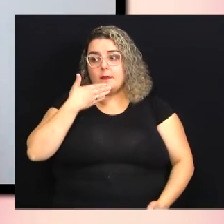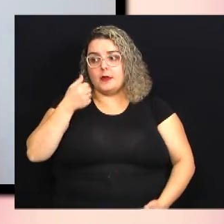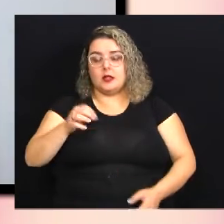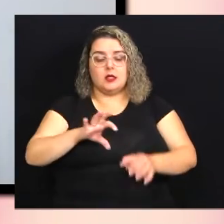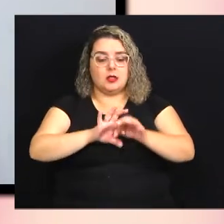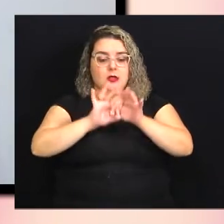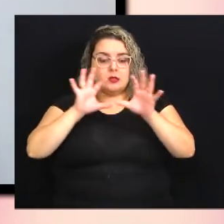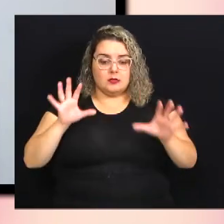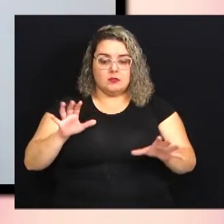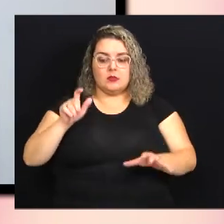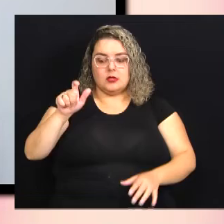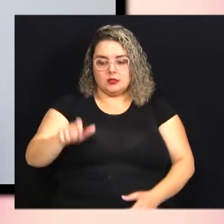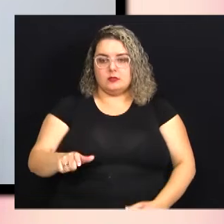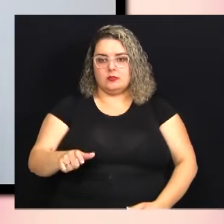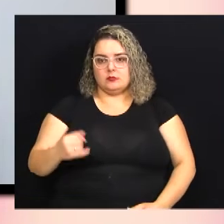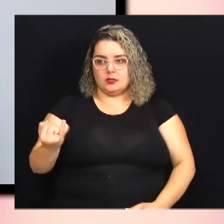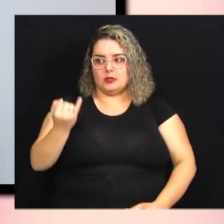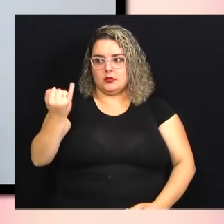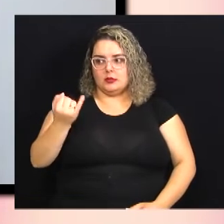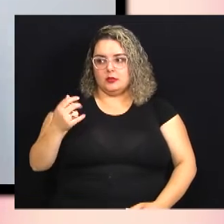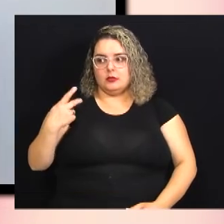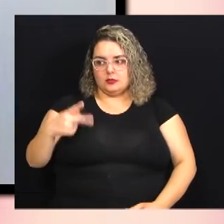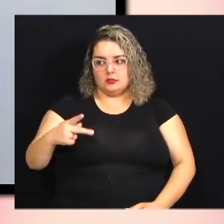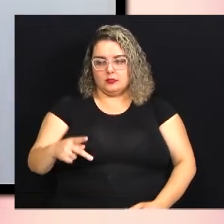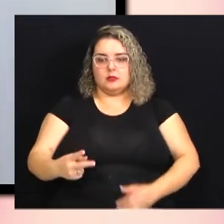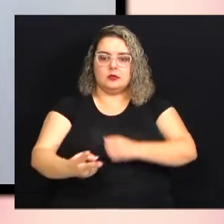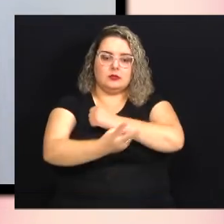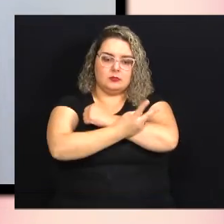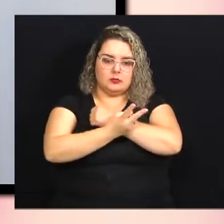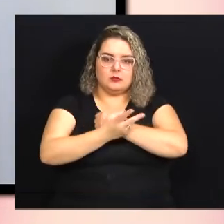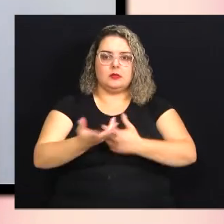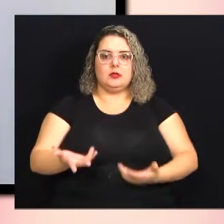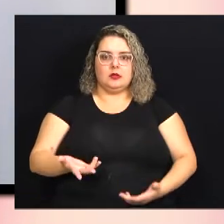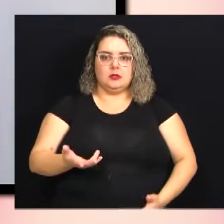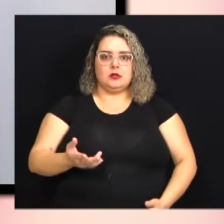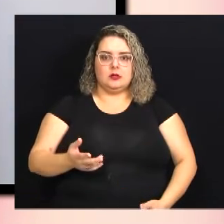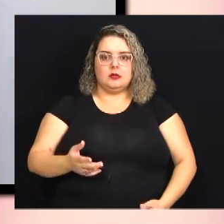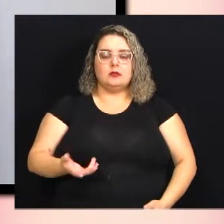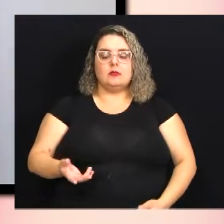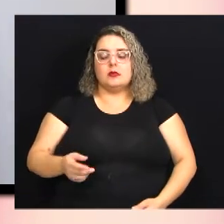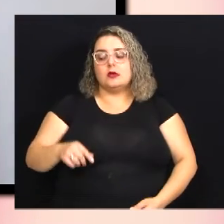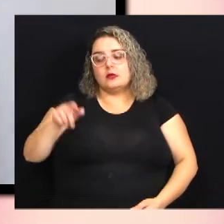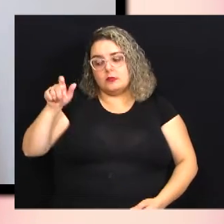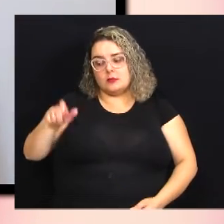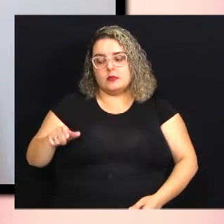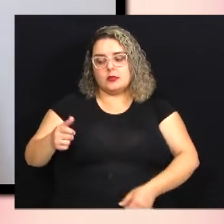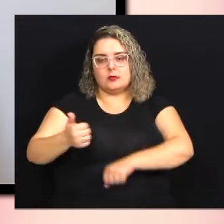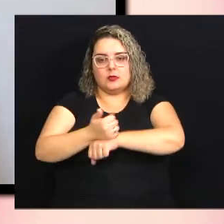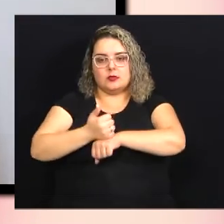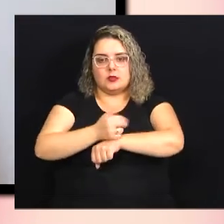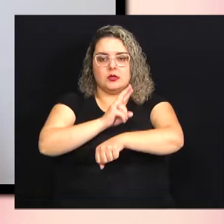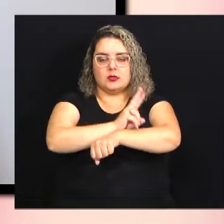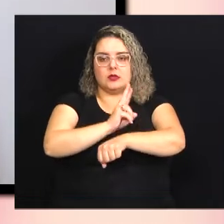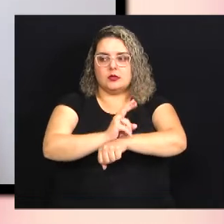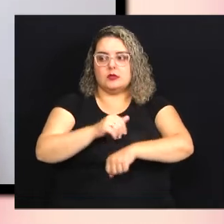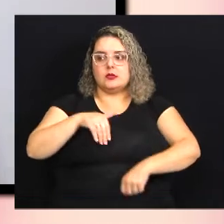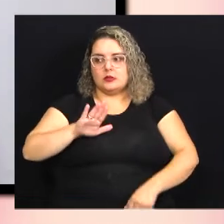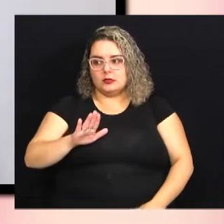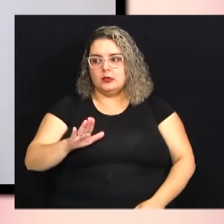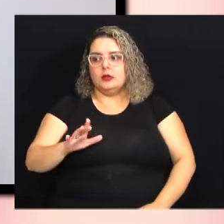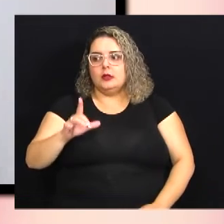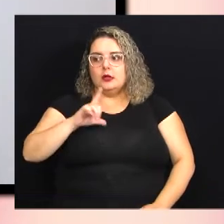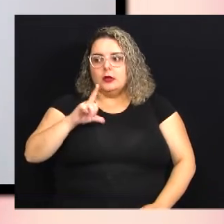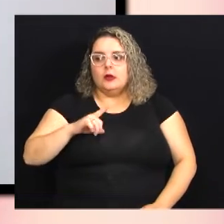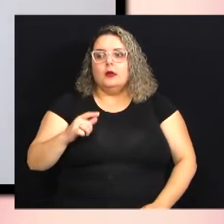a independência da pessoa para a pessoa e para o cuidador, né? Porque o cuidador, cada vez mais, ele